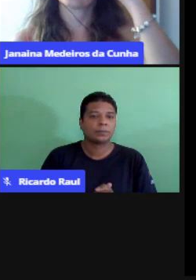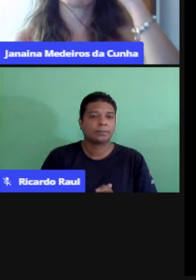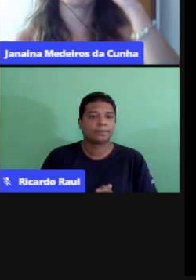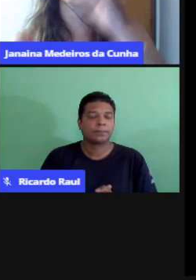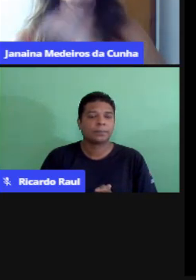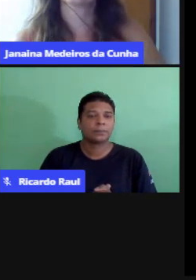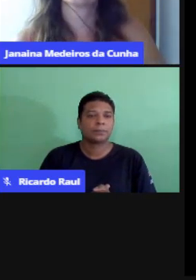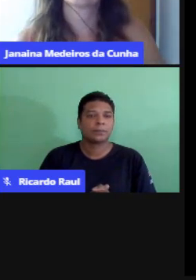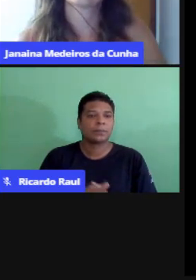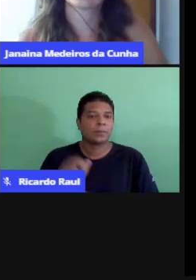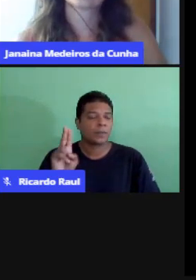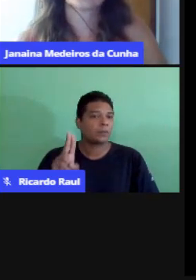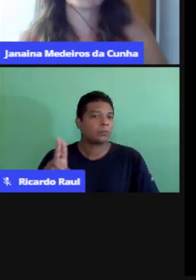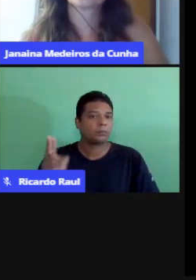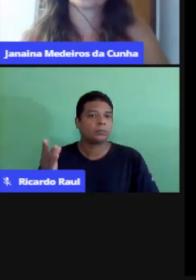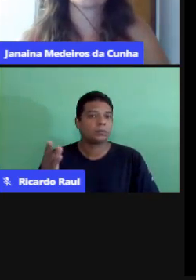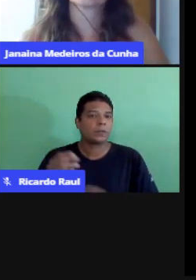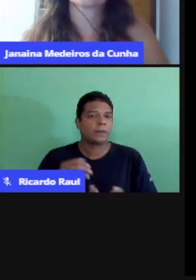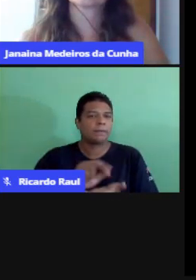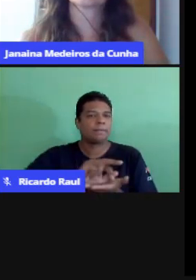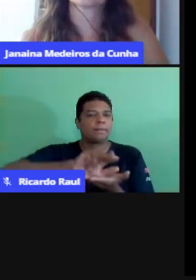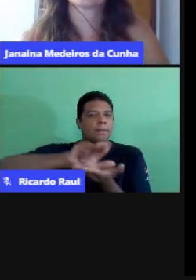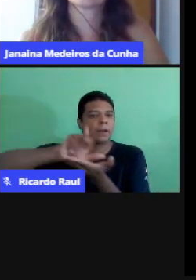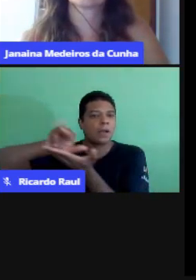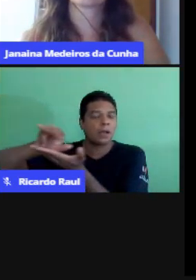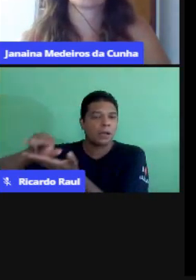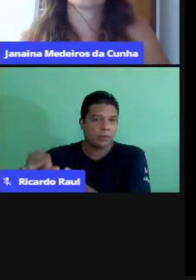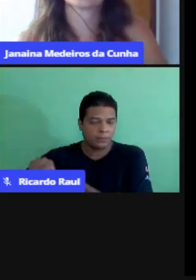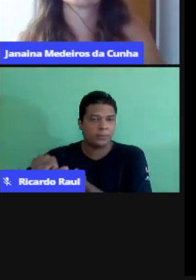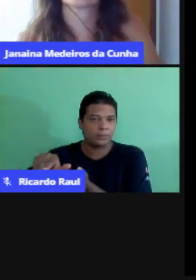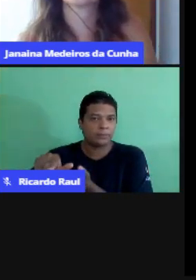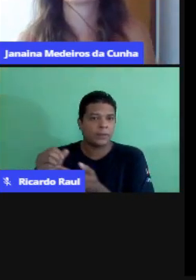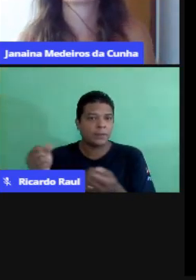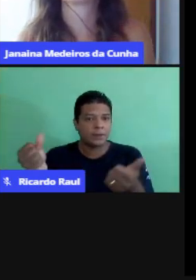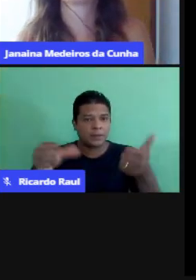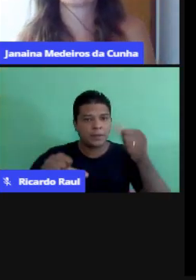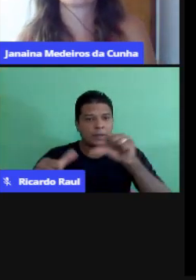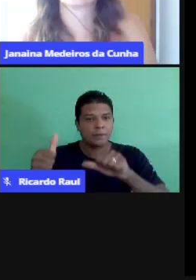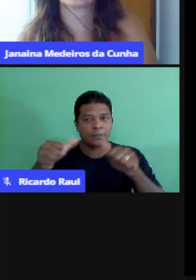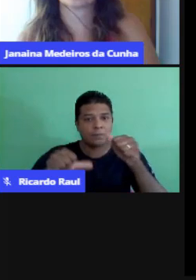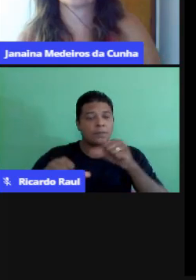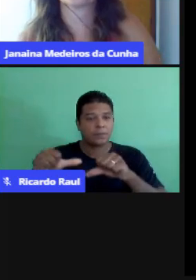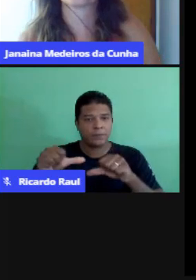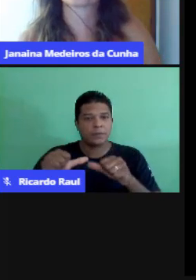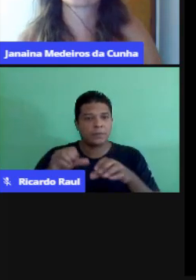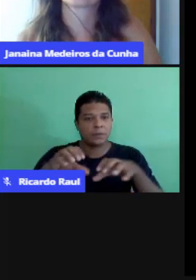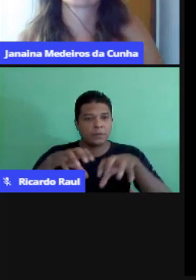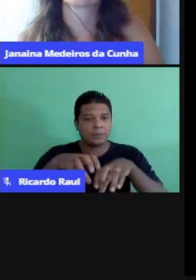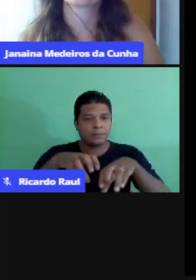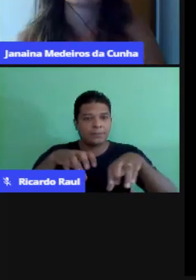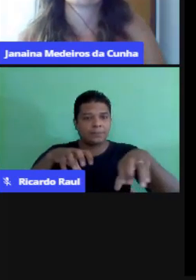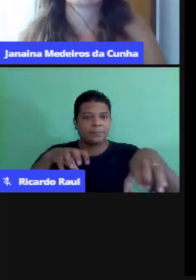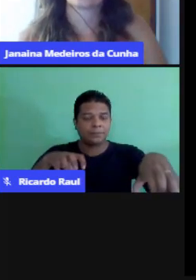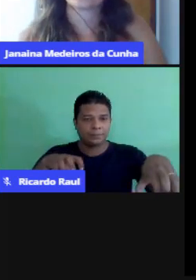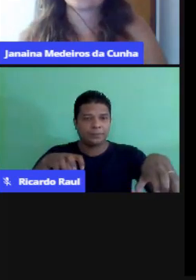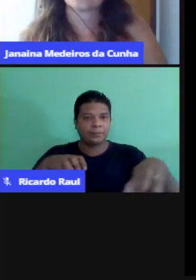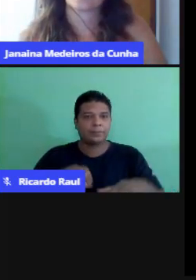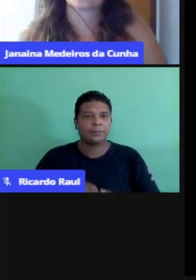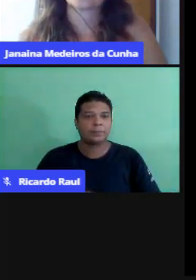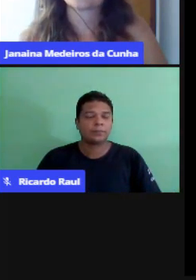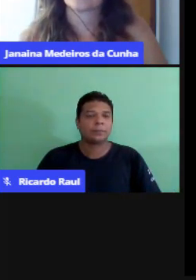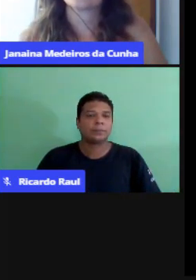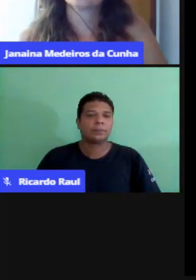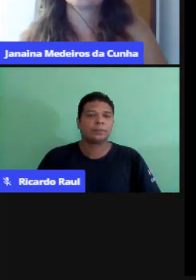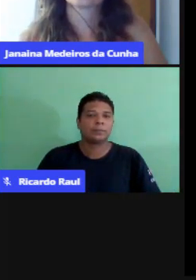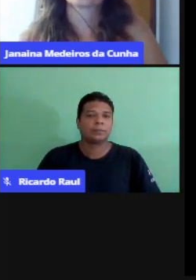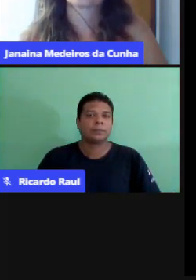estar utilizando vários recursos para estar fazendo essa avaliação de forma remota. Pode passar o